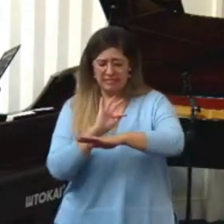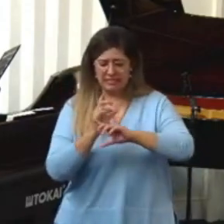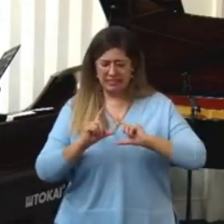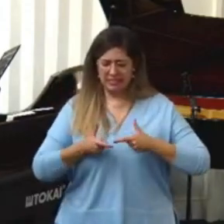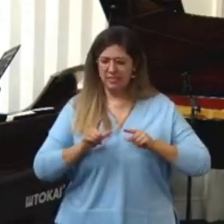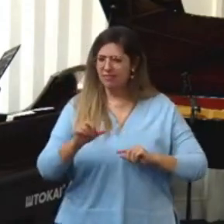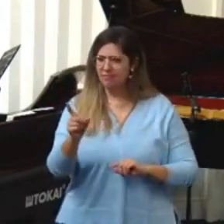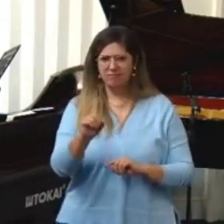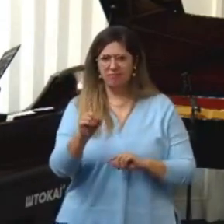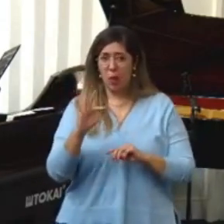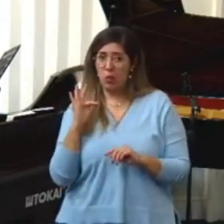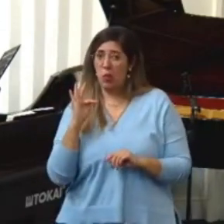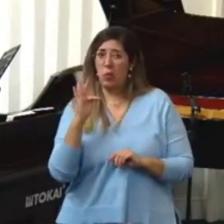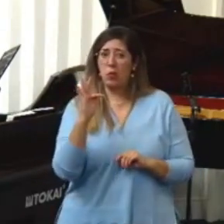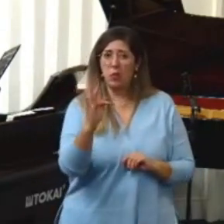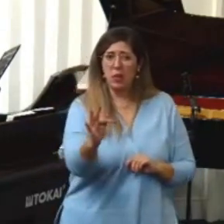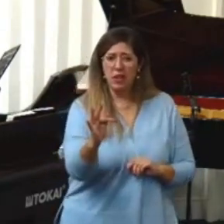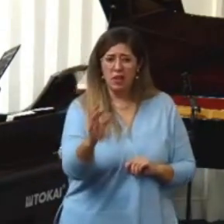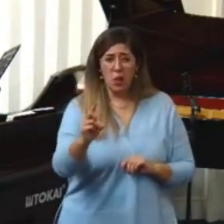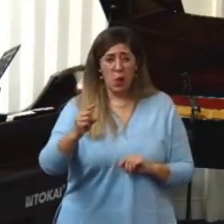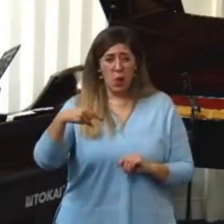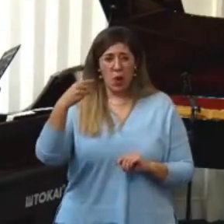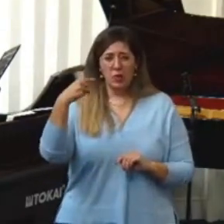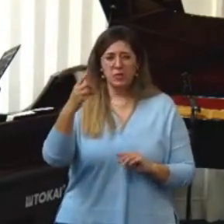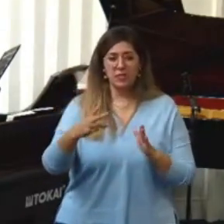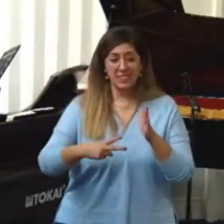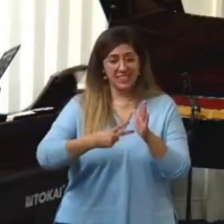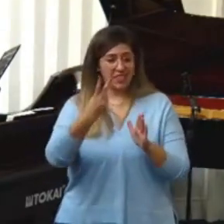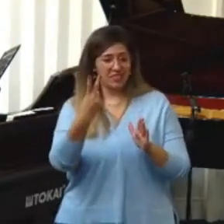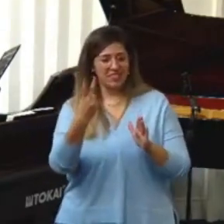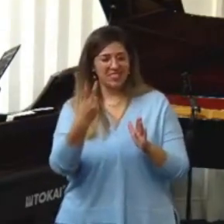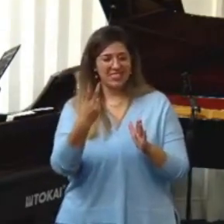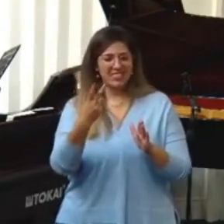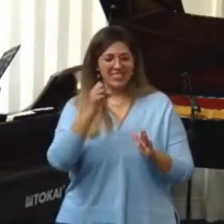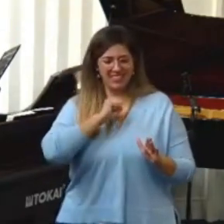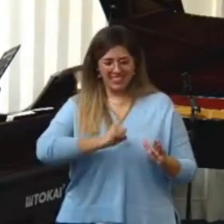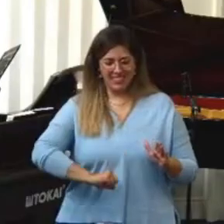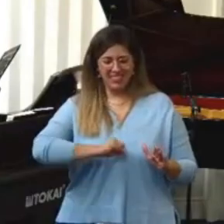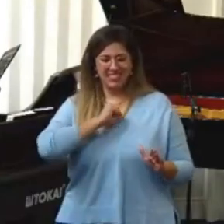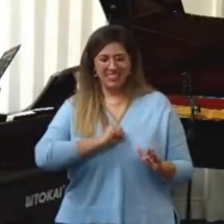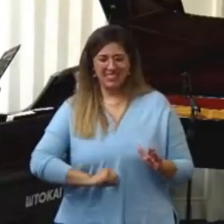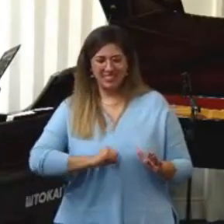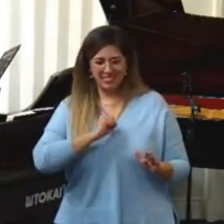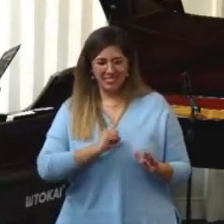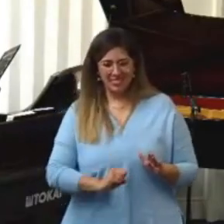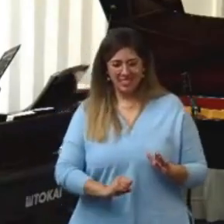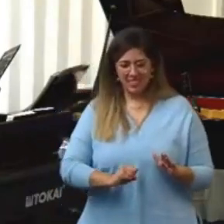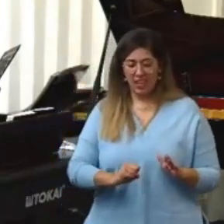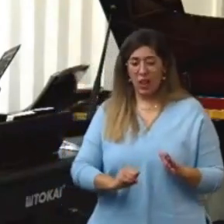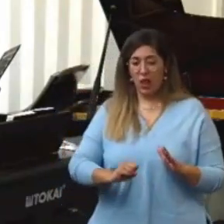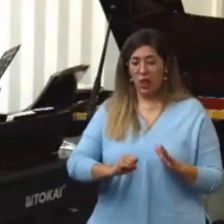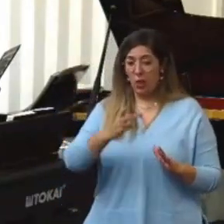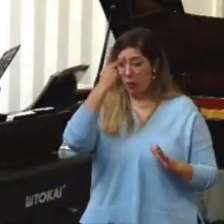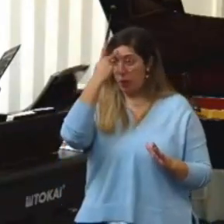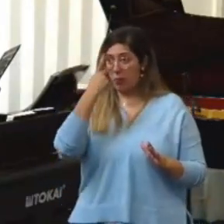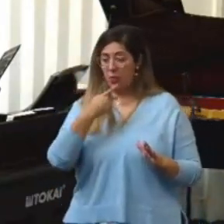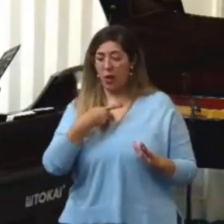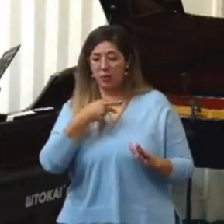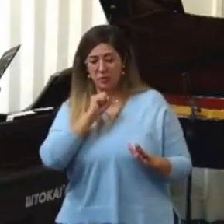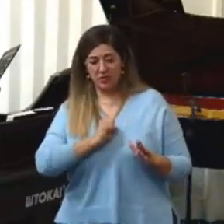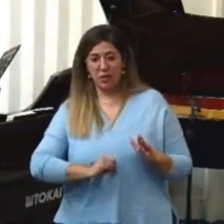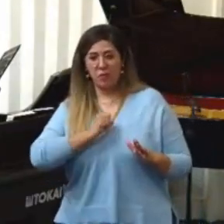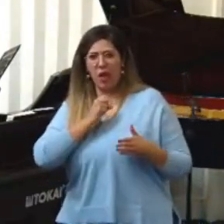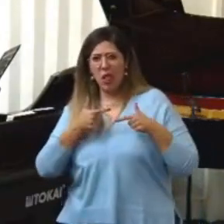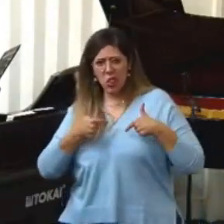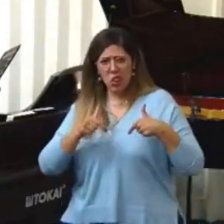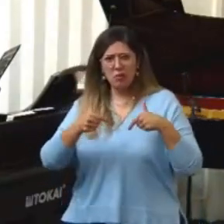frente, lá no outro livro, lá em Samuel, que é quando o próprio Samuel lidera o povo de Deus numa